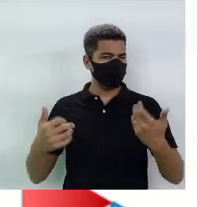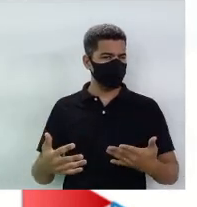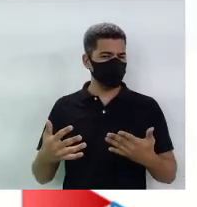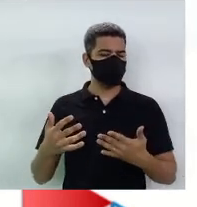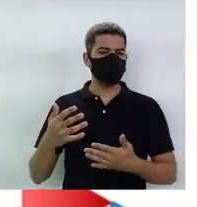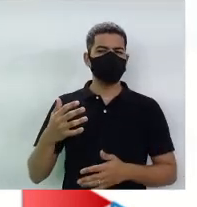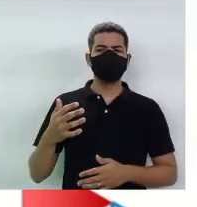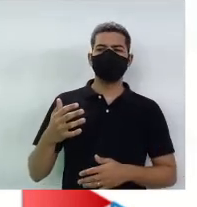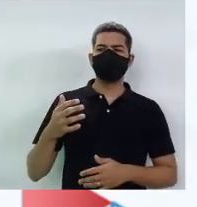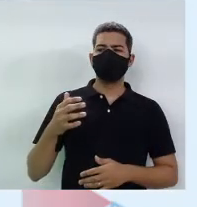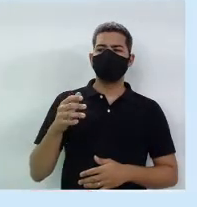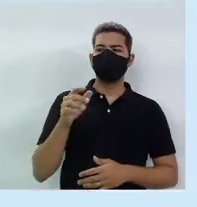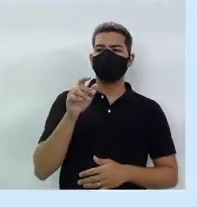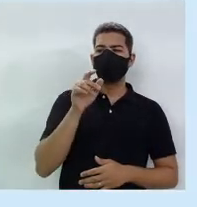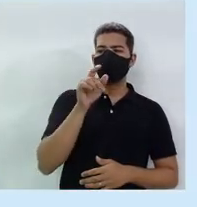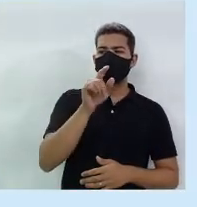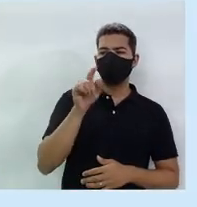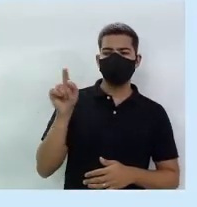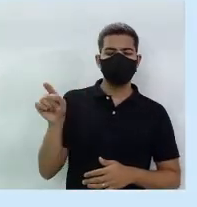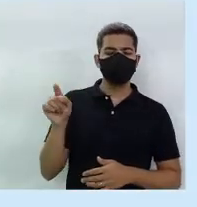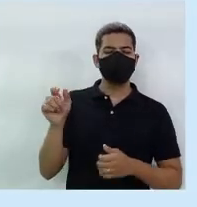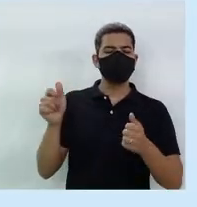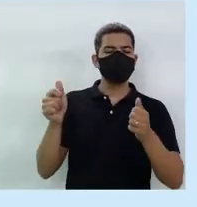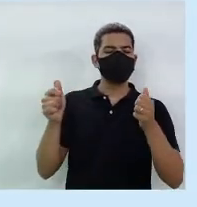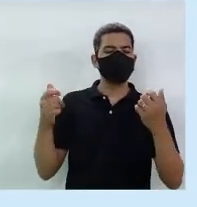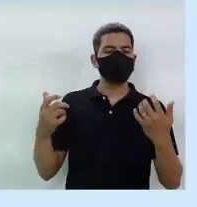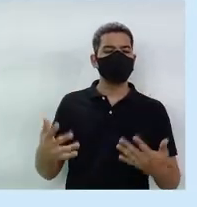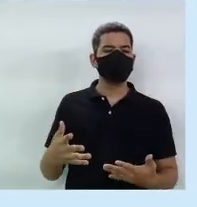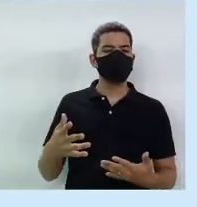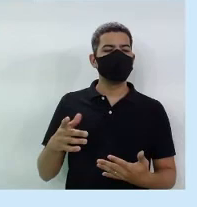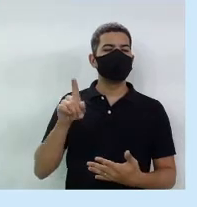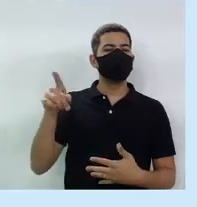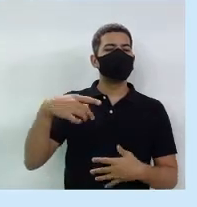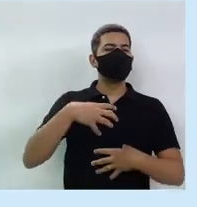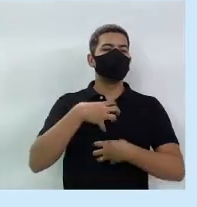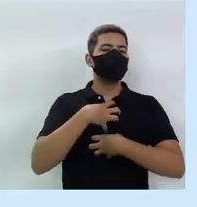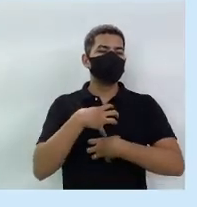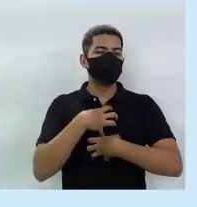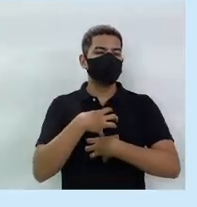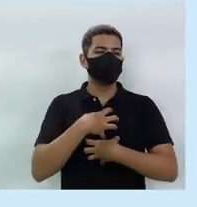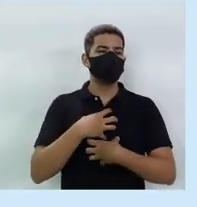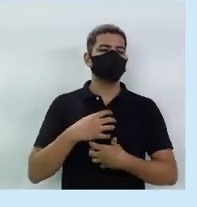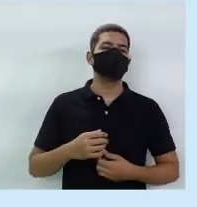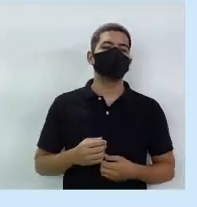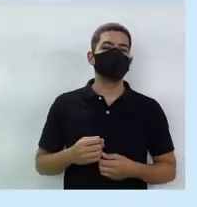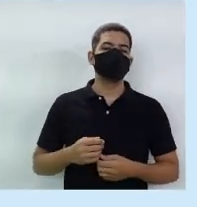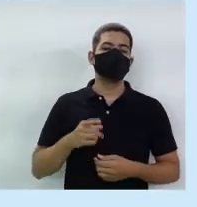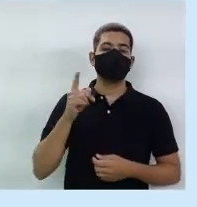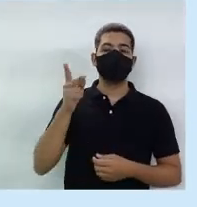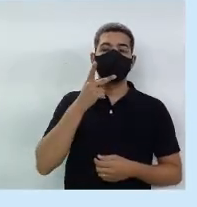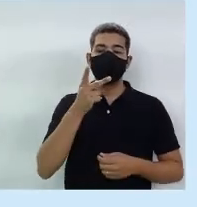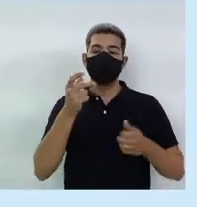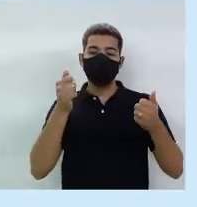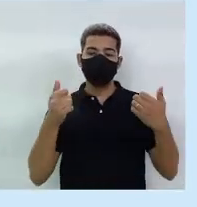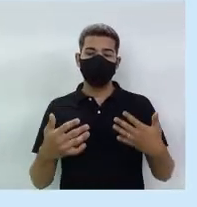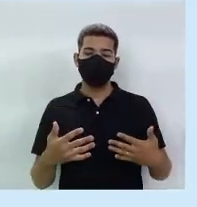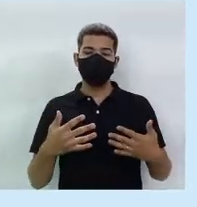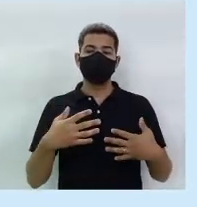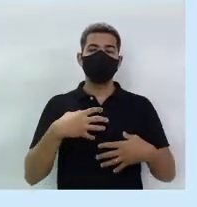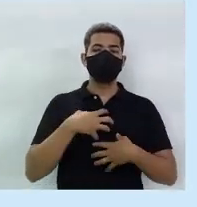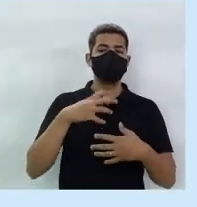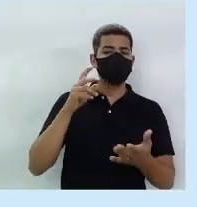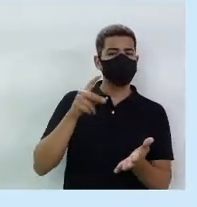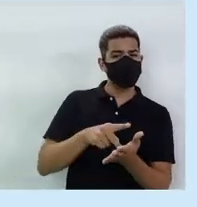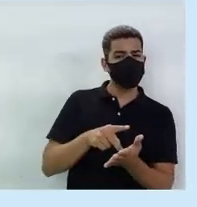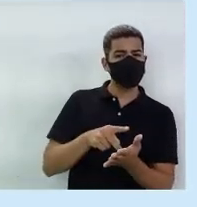quando eu digo a cruz é de madeira, é o sentido real, denotativo, de dicionário, sentido real.